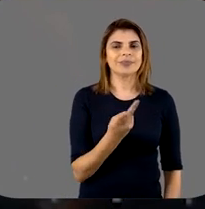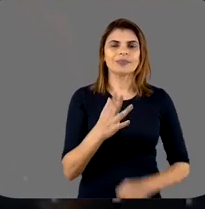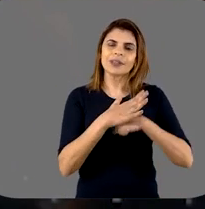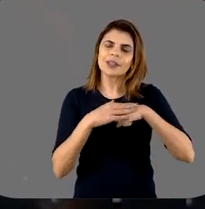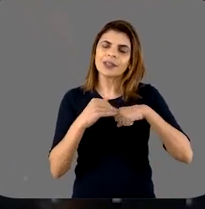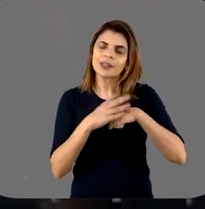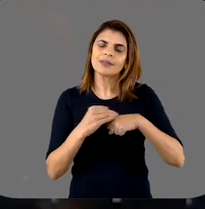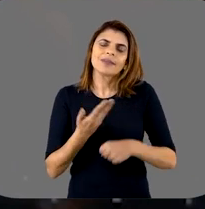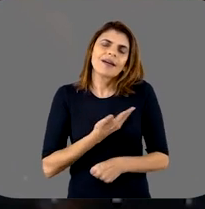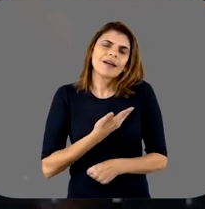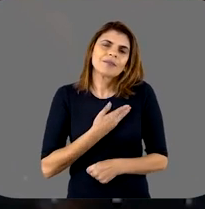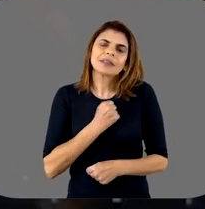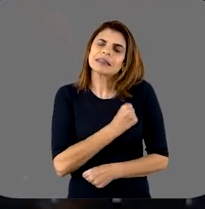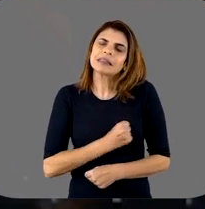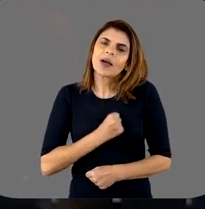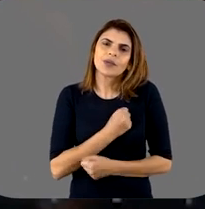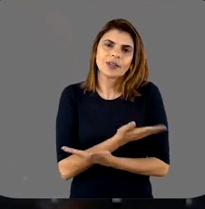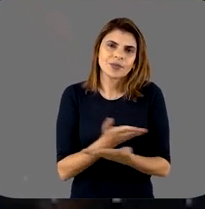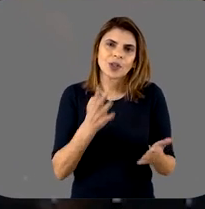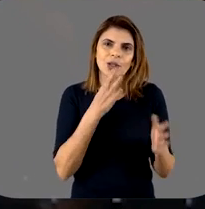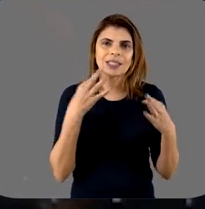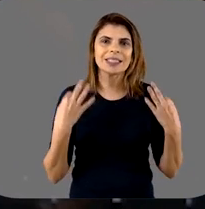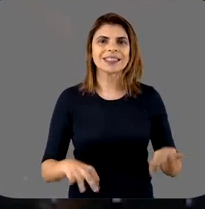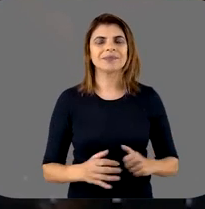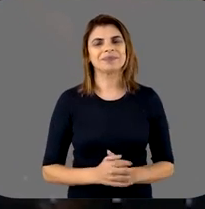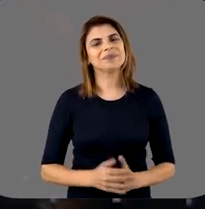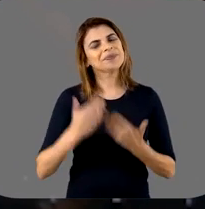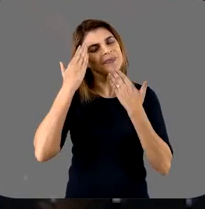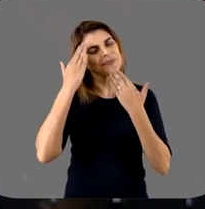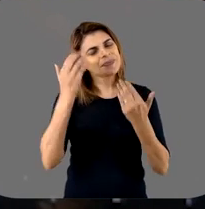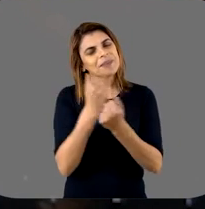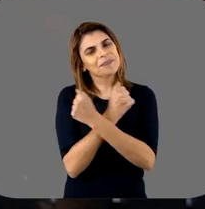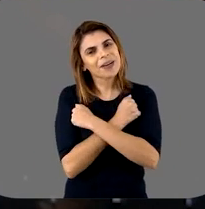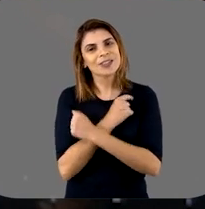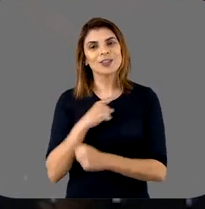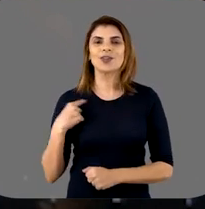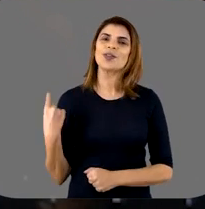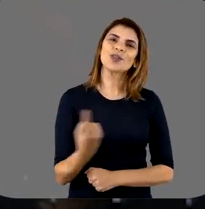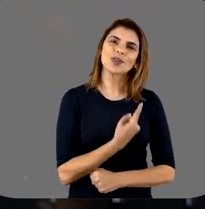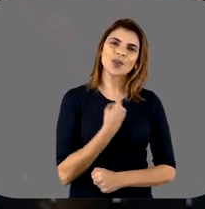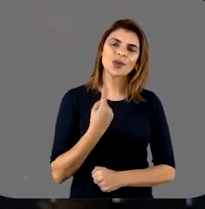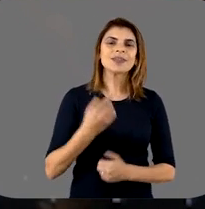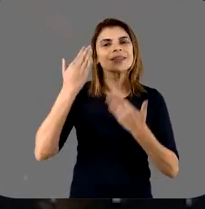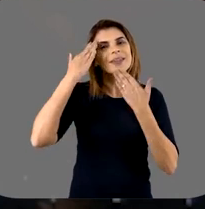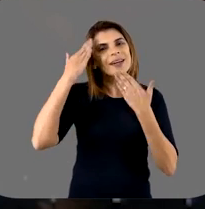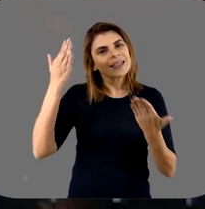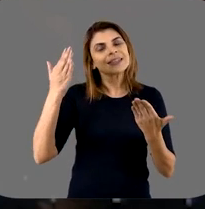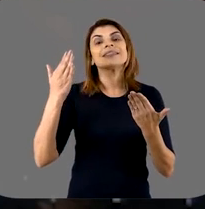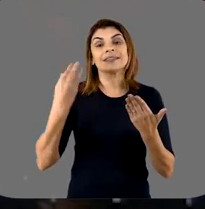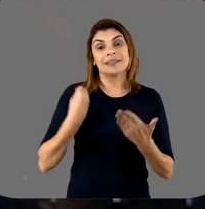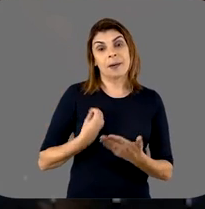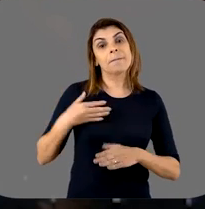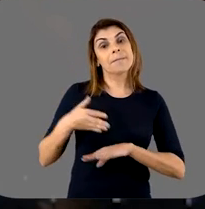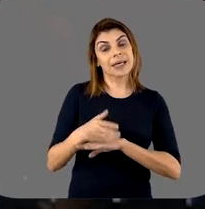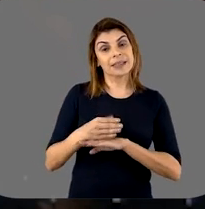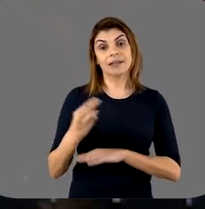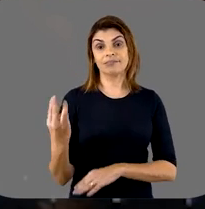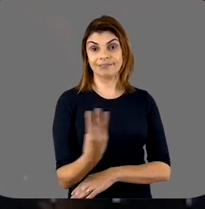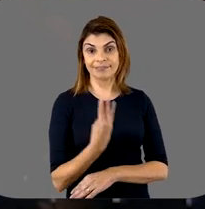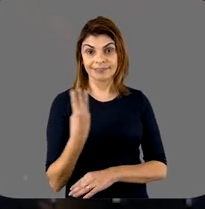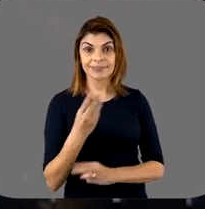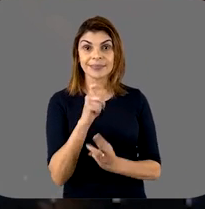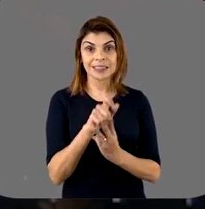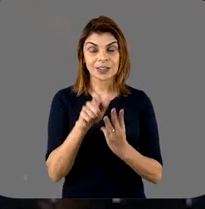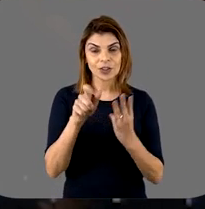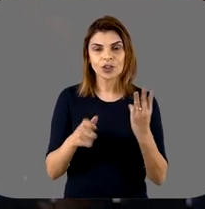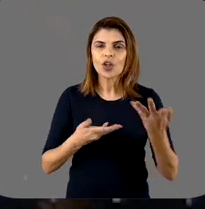muitas saudades de vocês, com certeza. Um grande abraço nosso também, a gente agradece imensamente a participação,